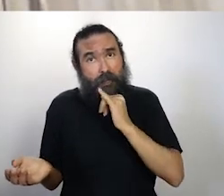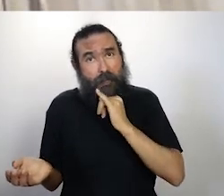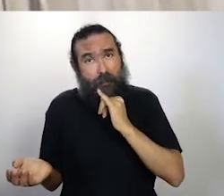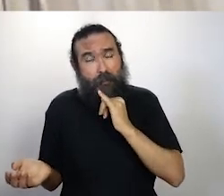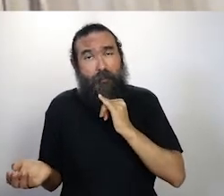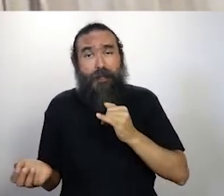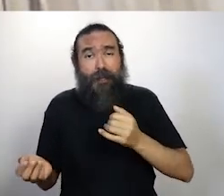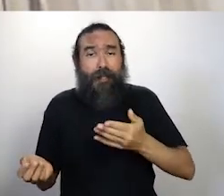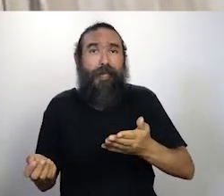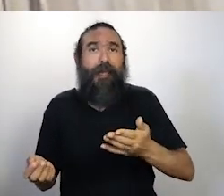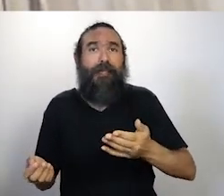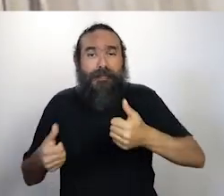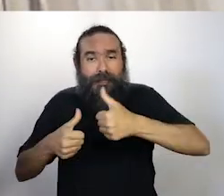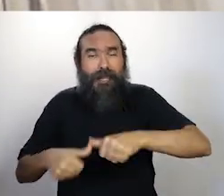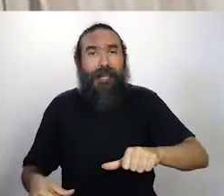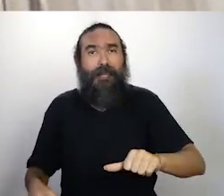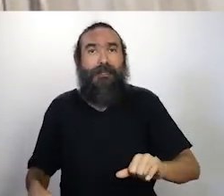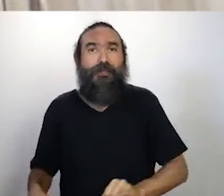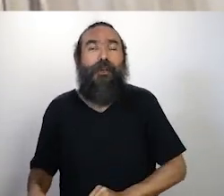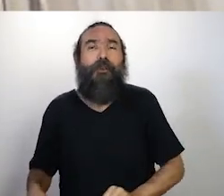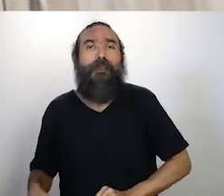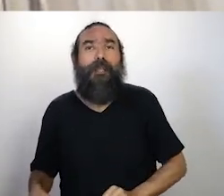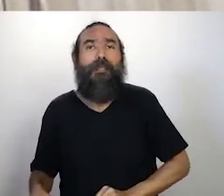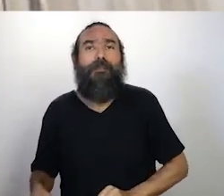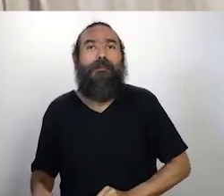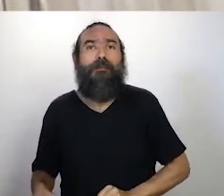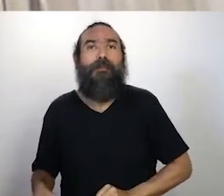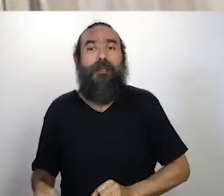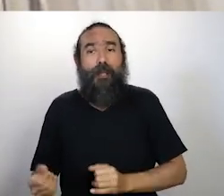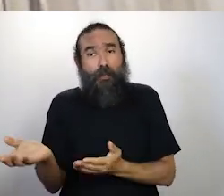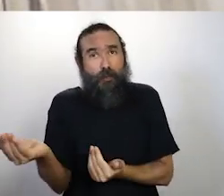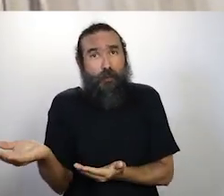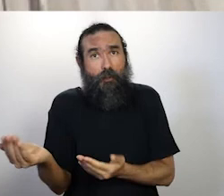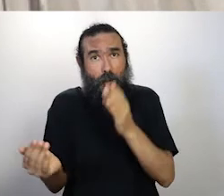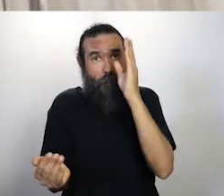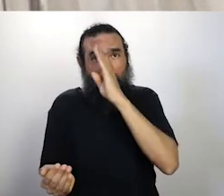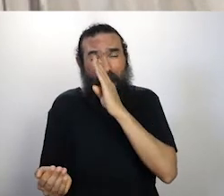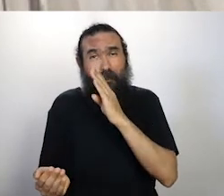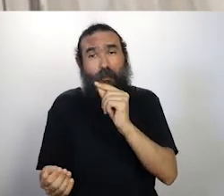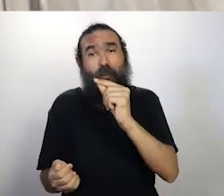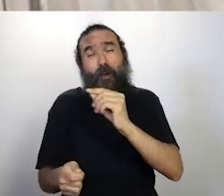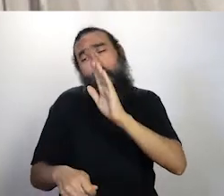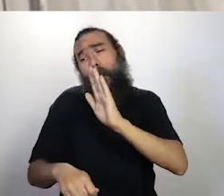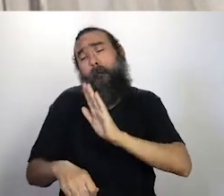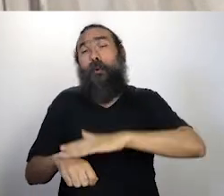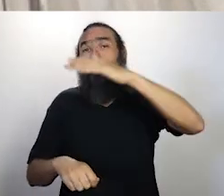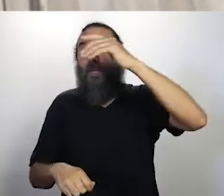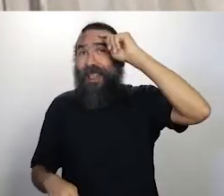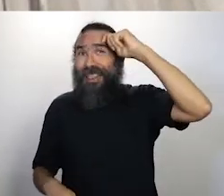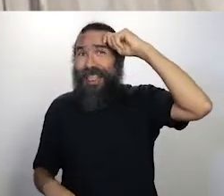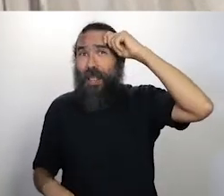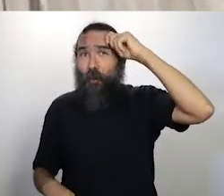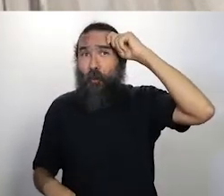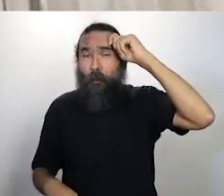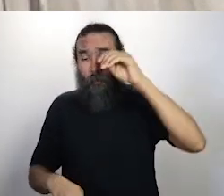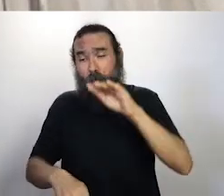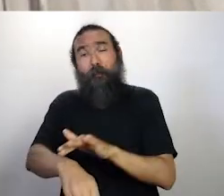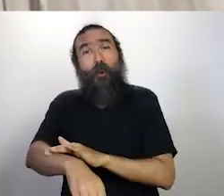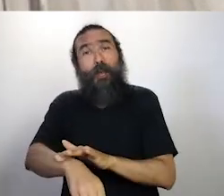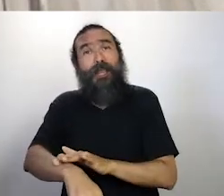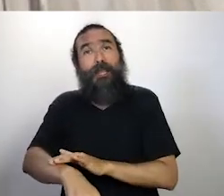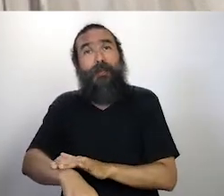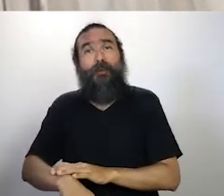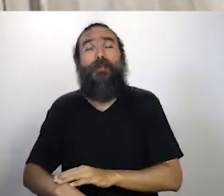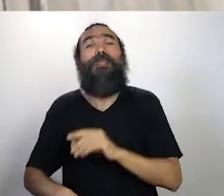fala de uma juventude que, na sua maioria, negra, pretas e pardos, sofre com uma série de desafios sociais